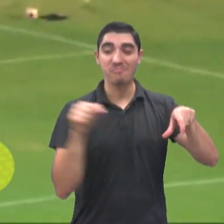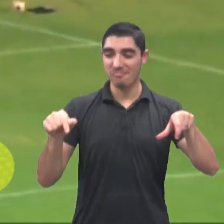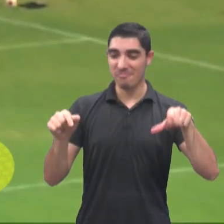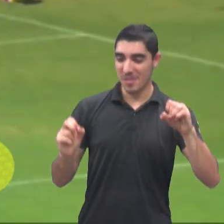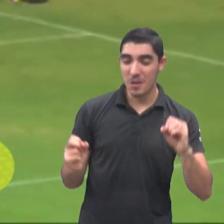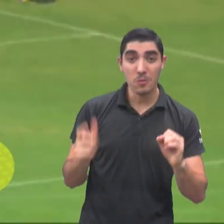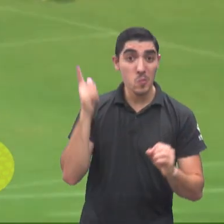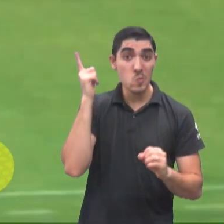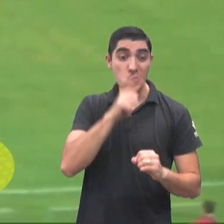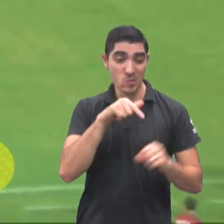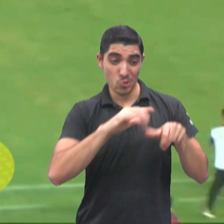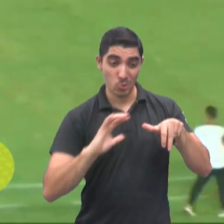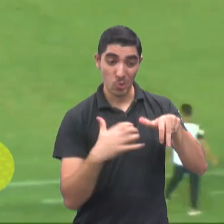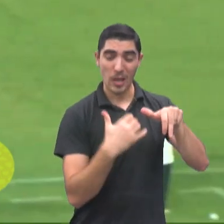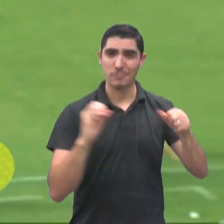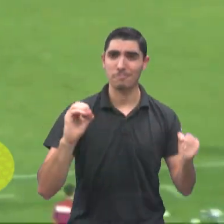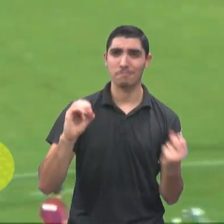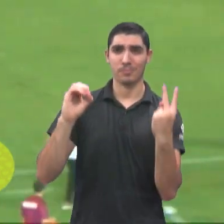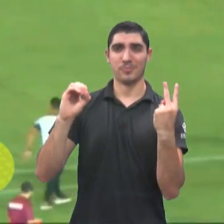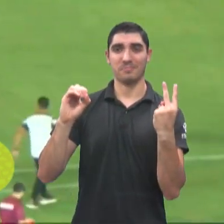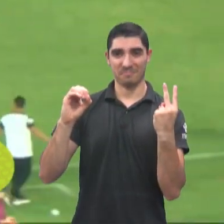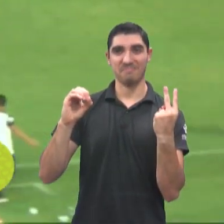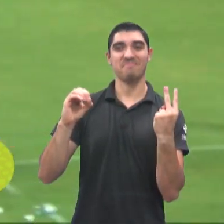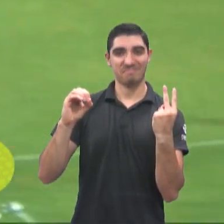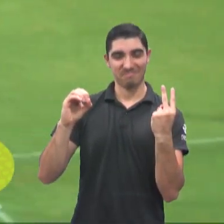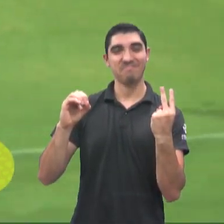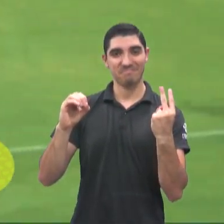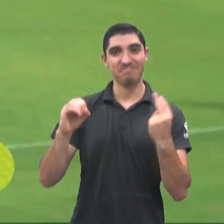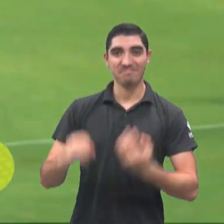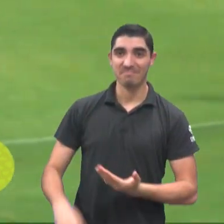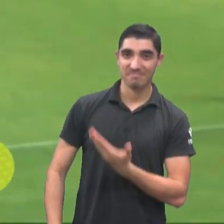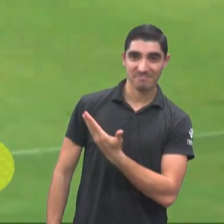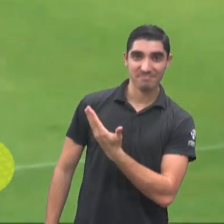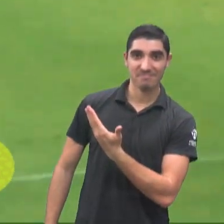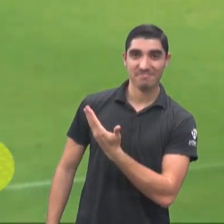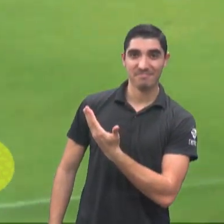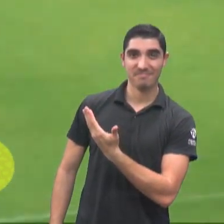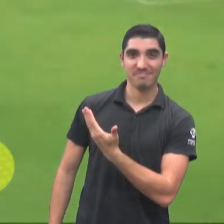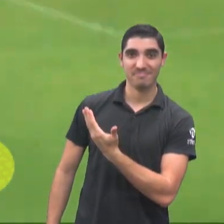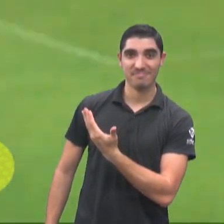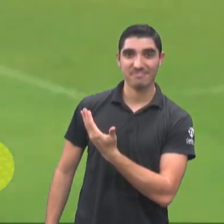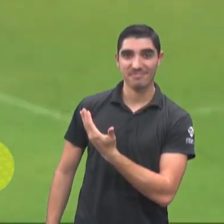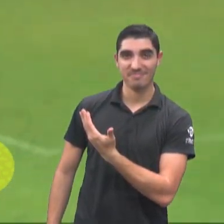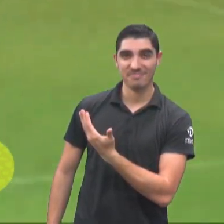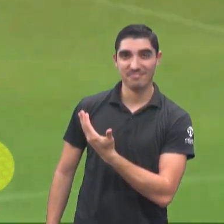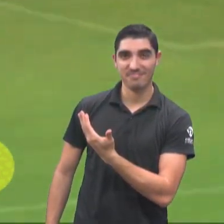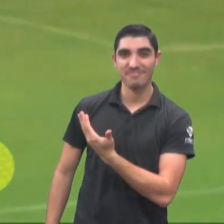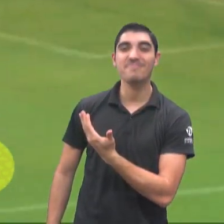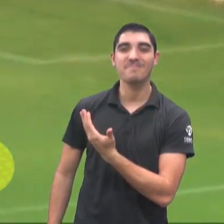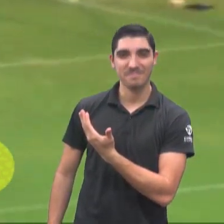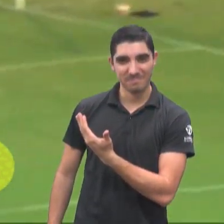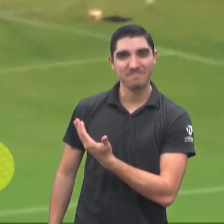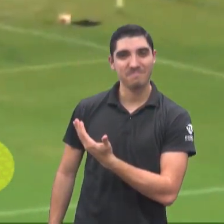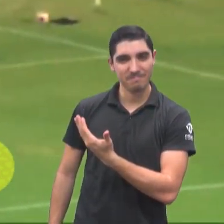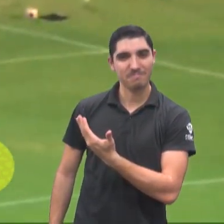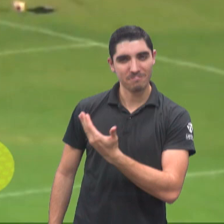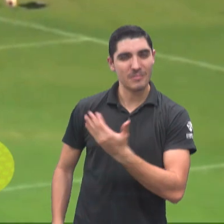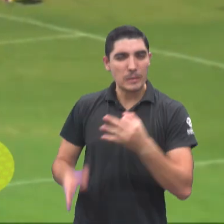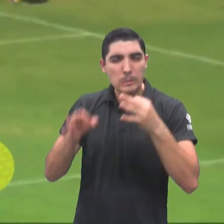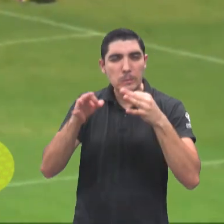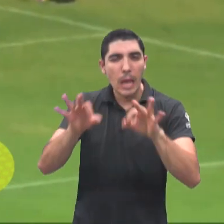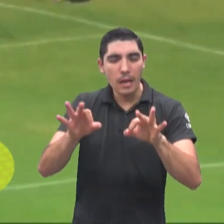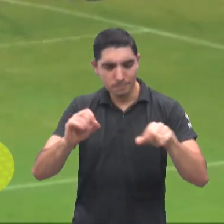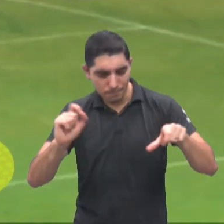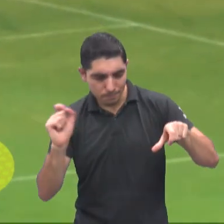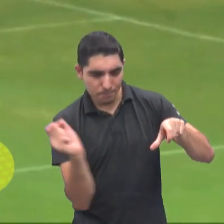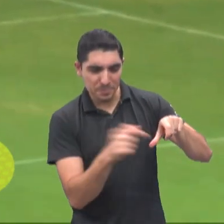Vale. Contra-ataque rápido do Joseense, Emanuel num belo passe para Iago, que com categoria tirou de Lucas Gomes para